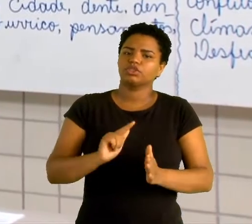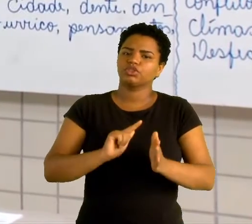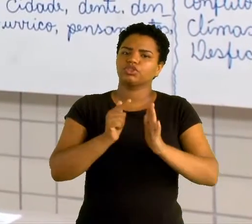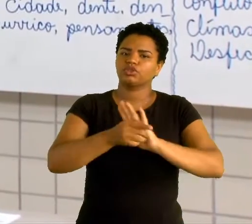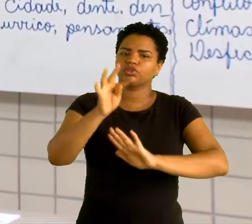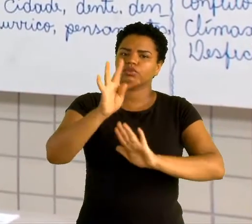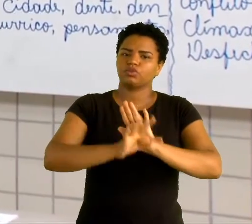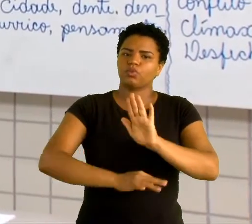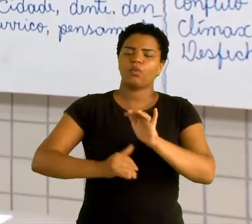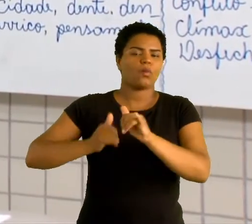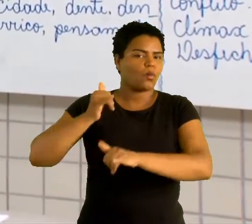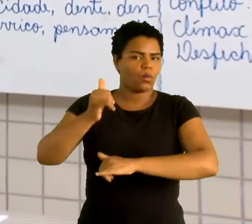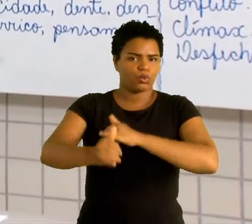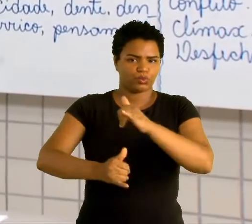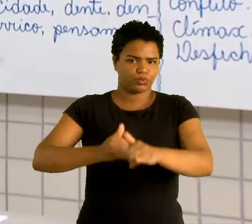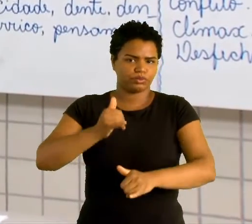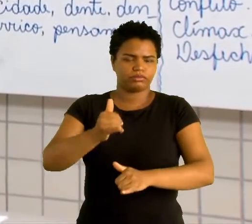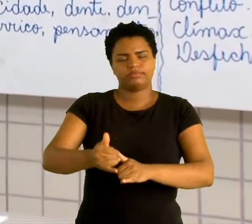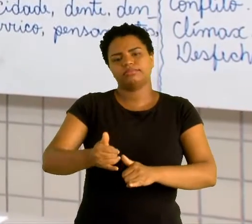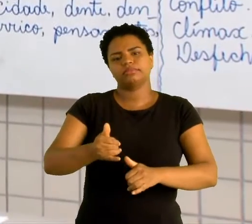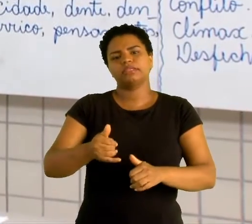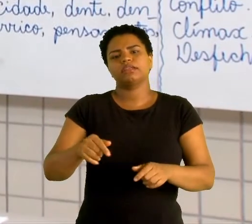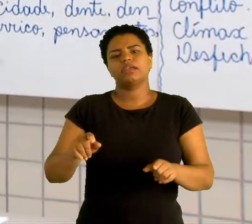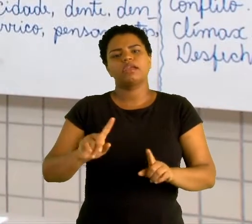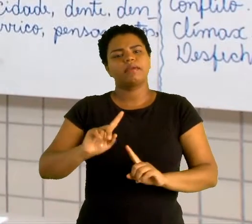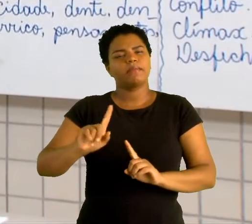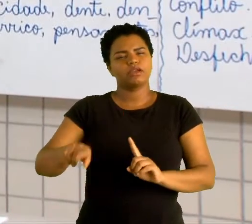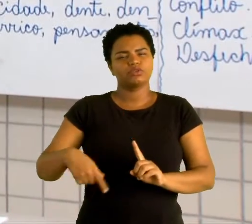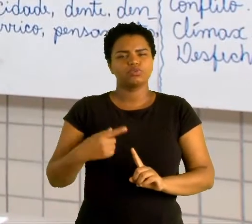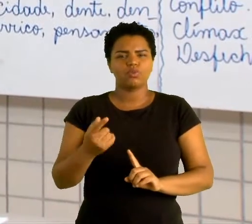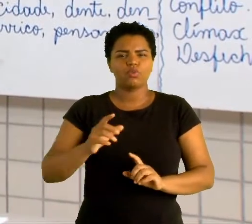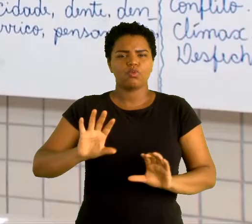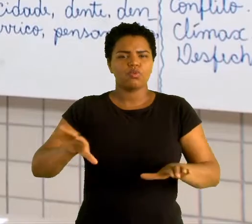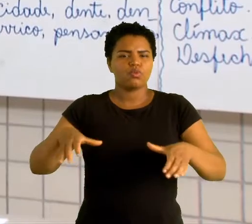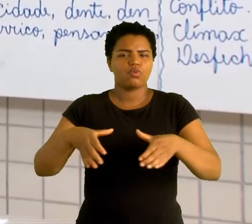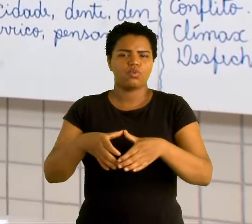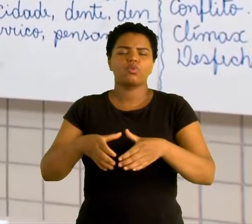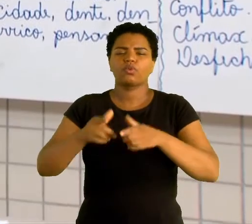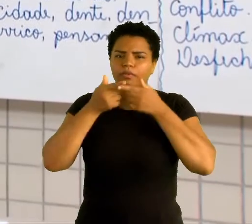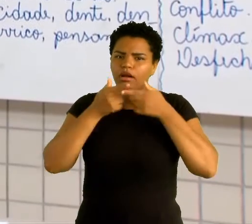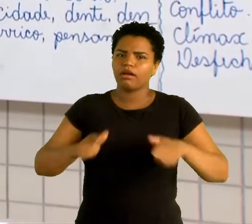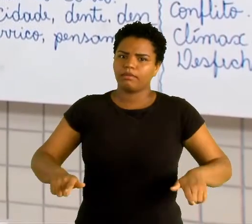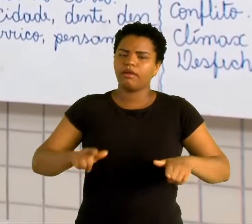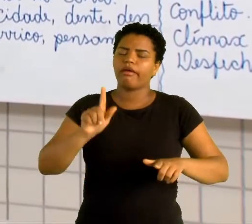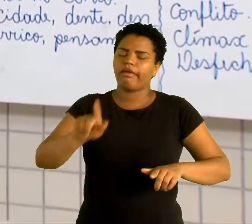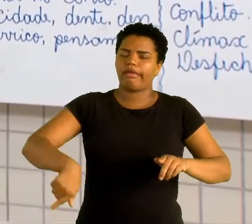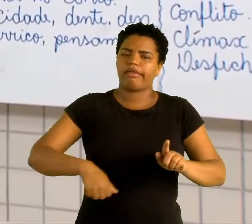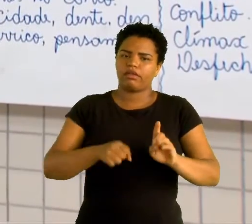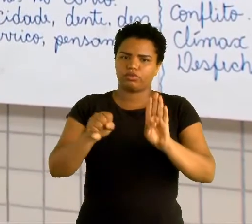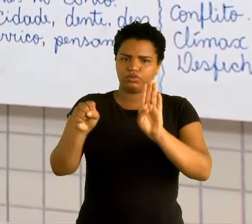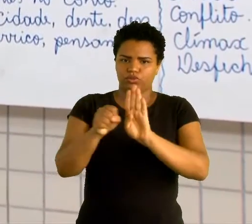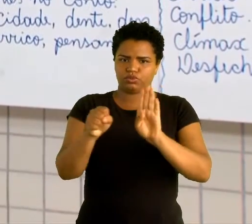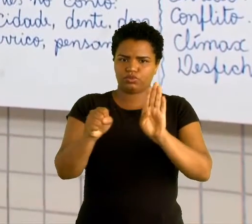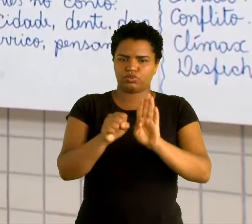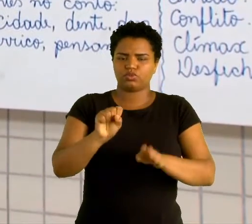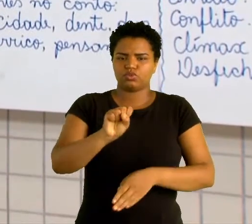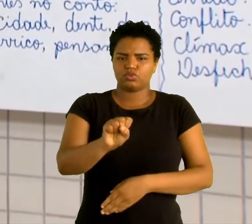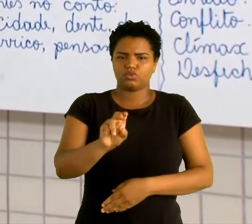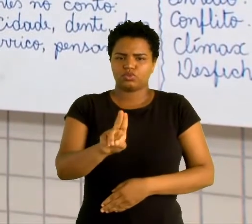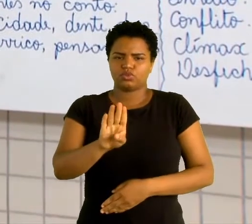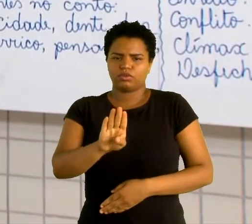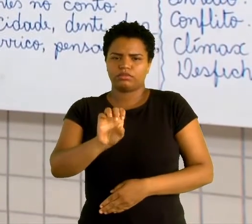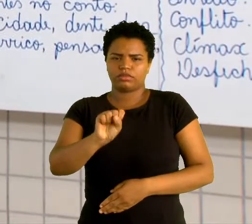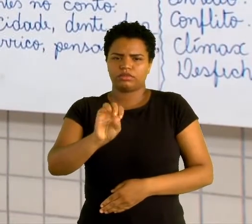conto e mais uma classe gramatical que é substantivos. Mas antes de iniciarmos a nossa aula, eu gostaria de